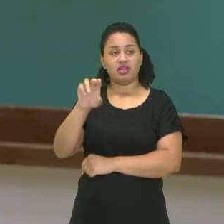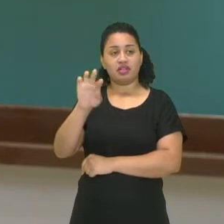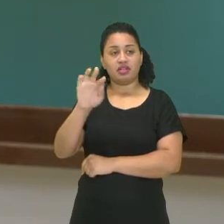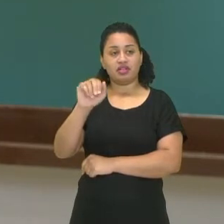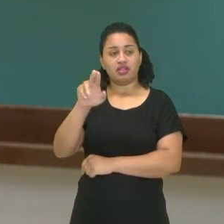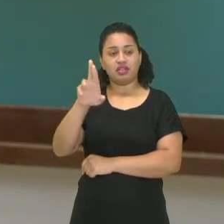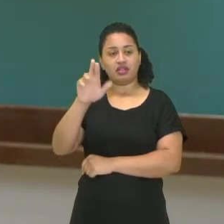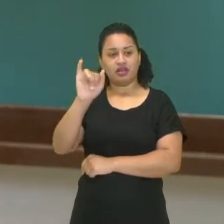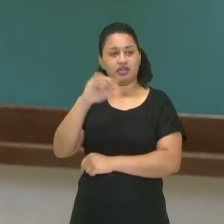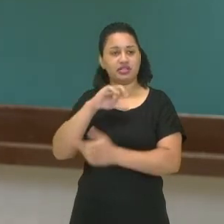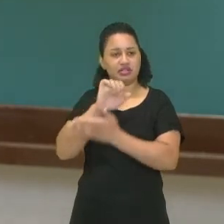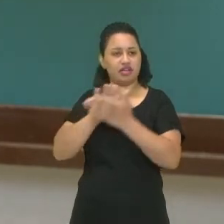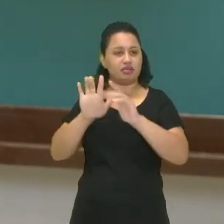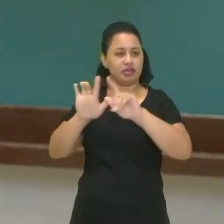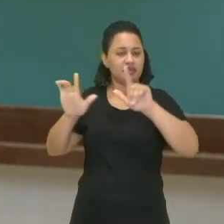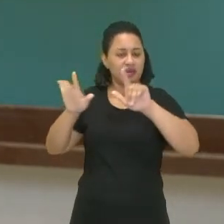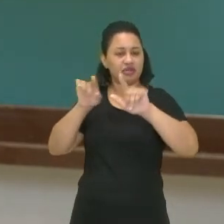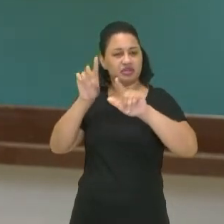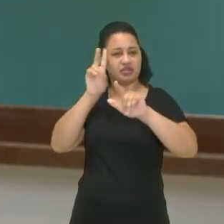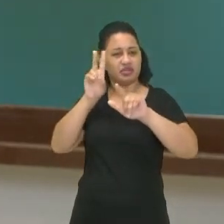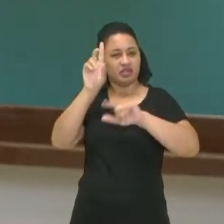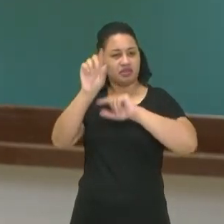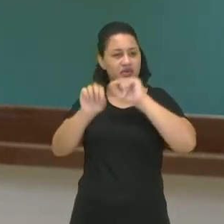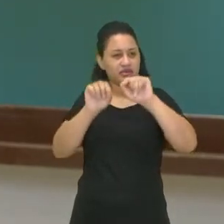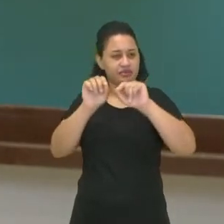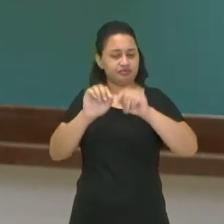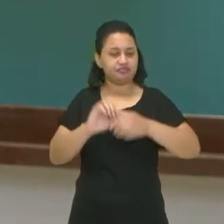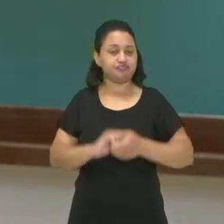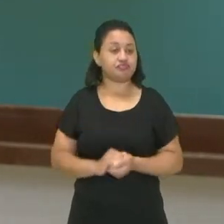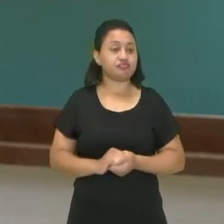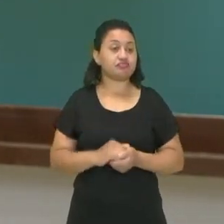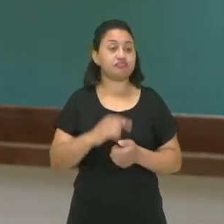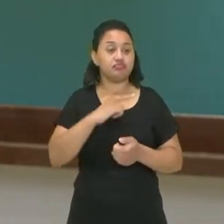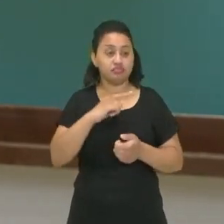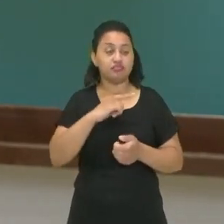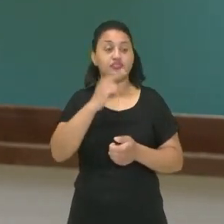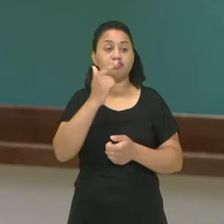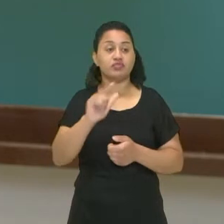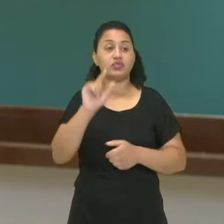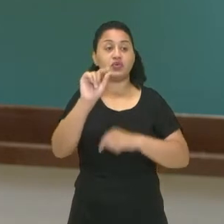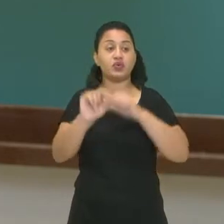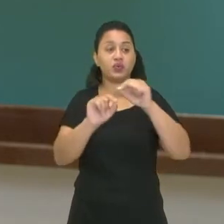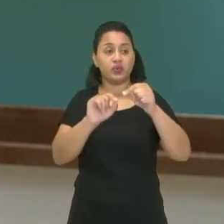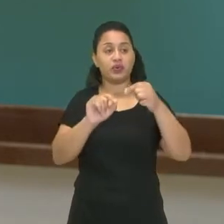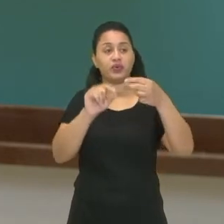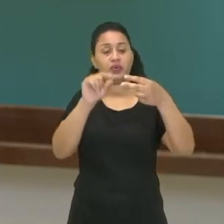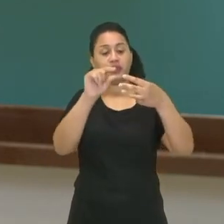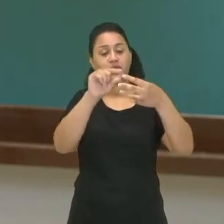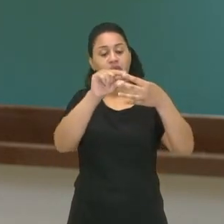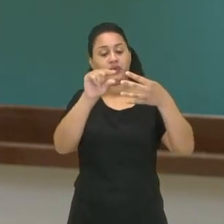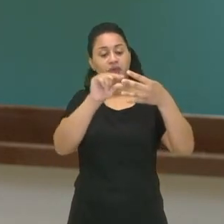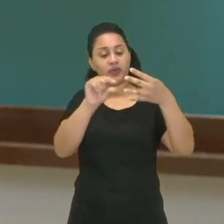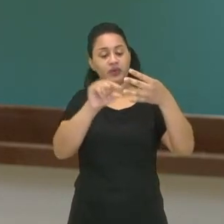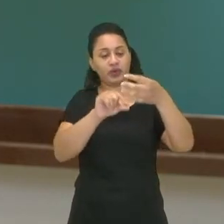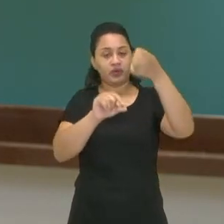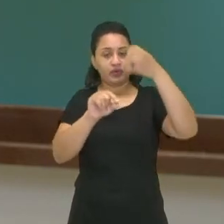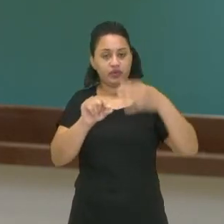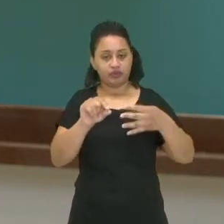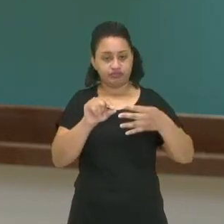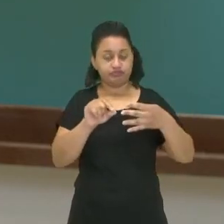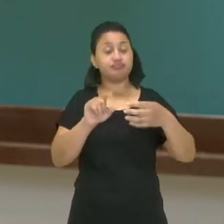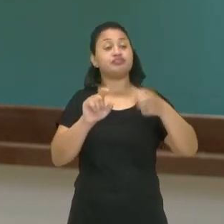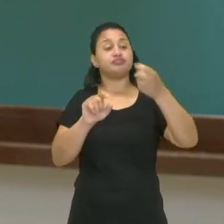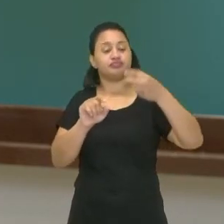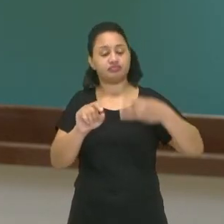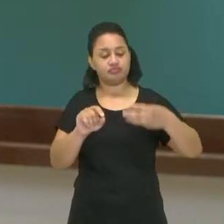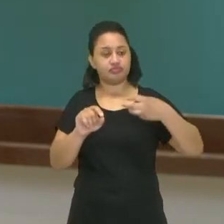uma imagem para você se recordar ao que eu me refiro. Eu tenho novamente aqui, ó, dois quartetos e dois